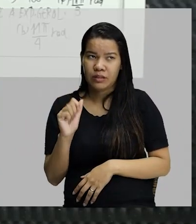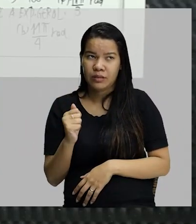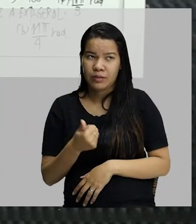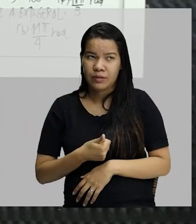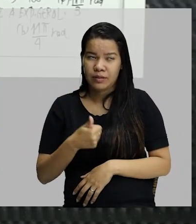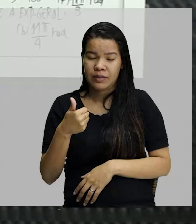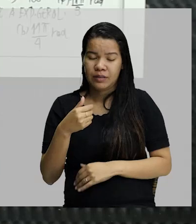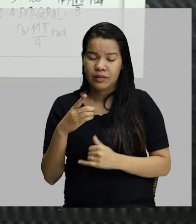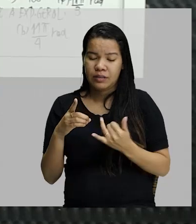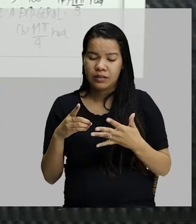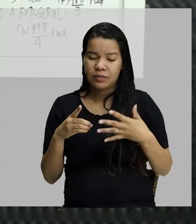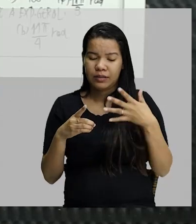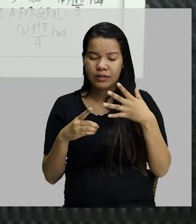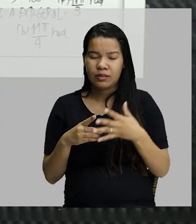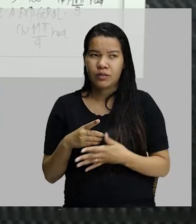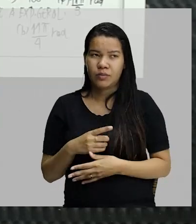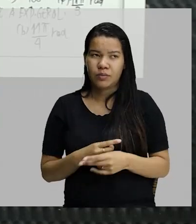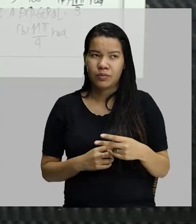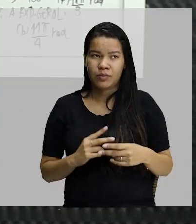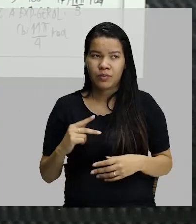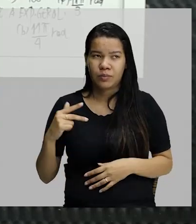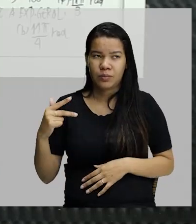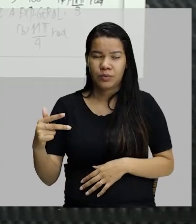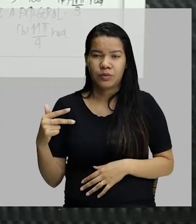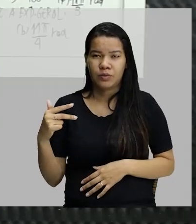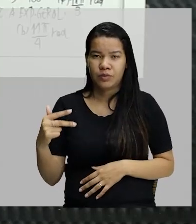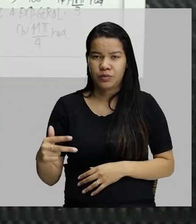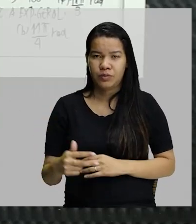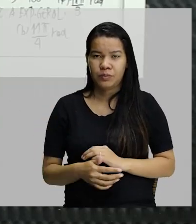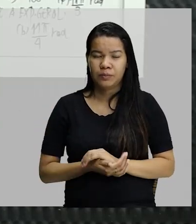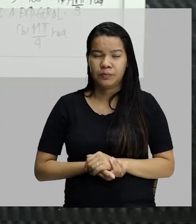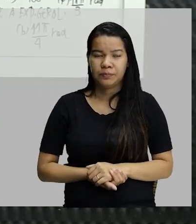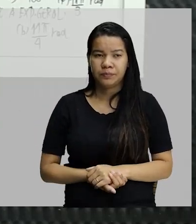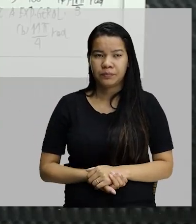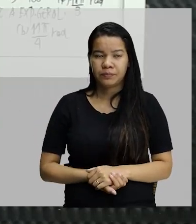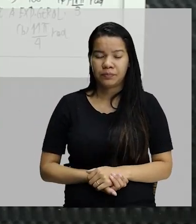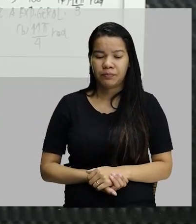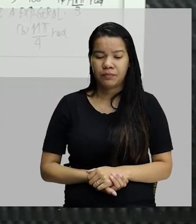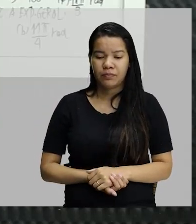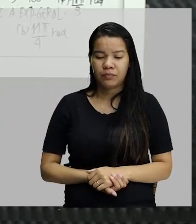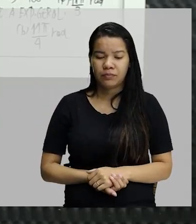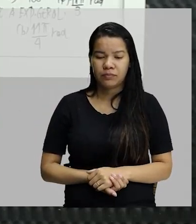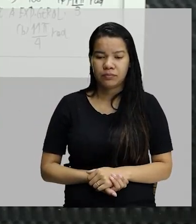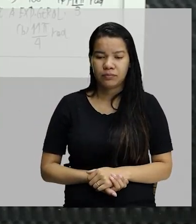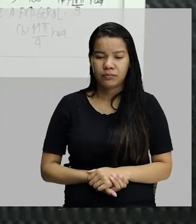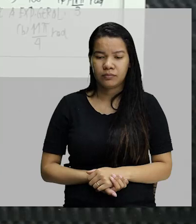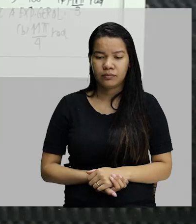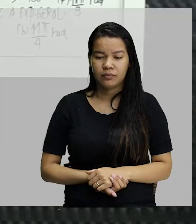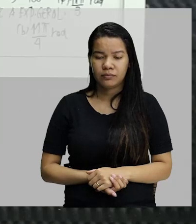determinação positiva. Primeira determinação